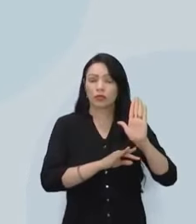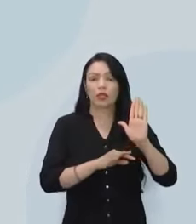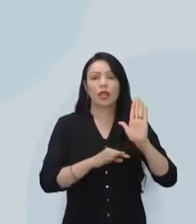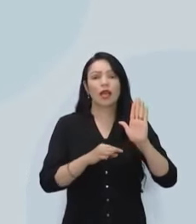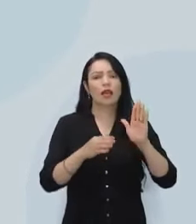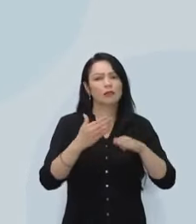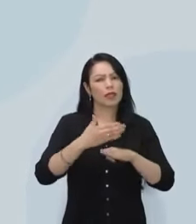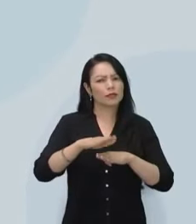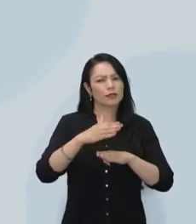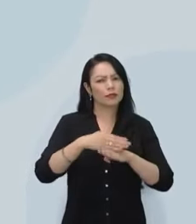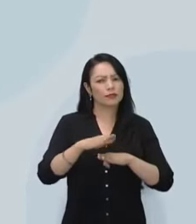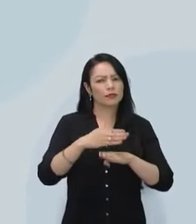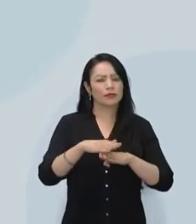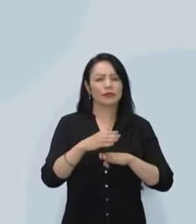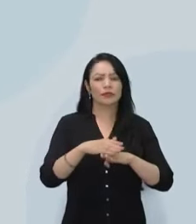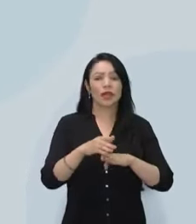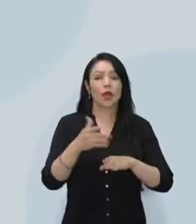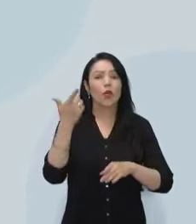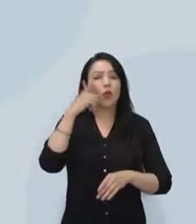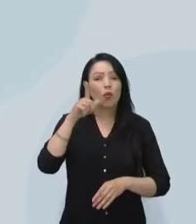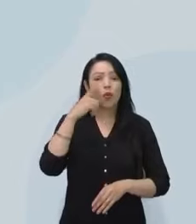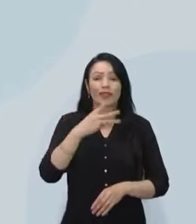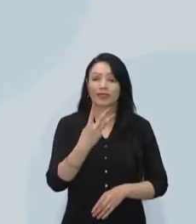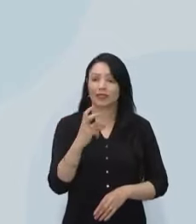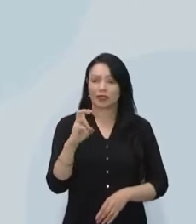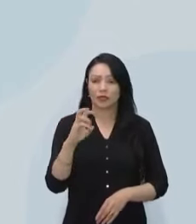essa atividade, o índice de acerto foi de